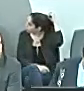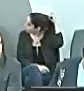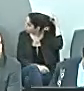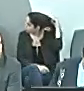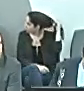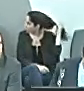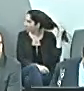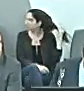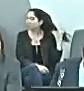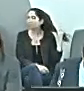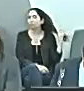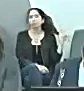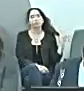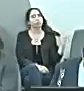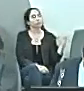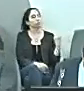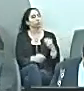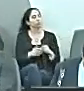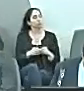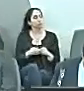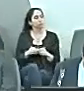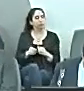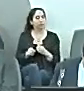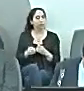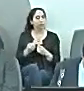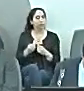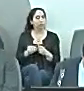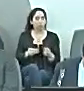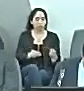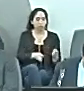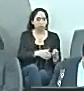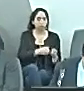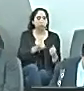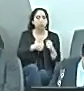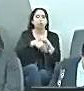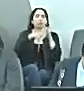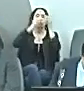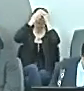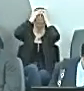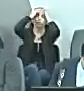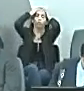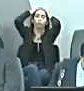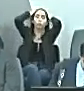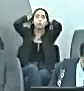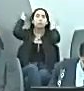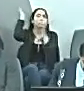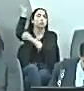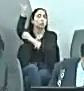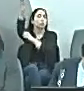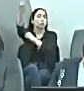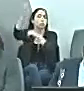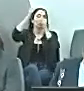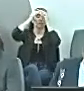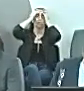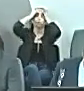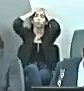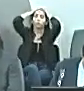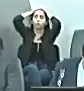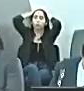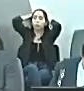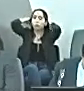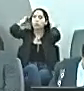alguns apontamentos em a considerações é com relação às